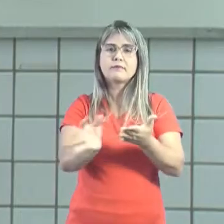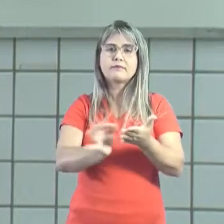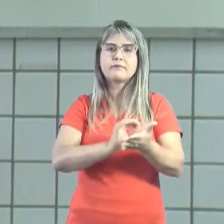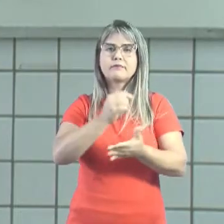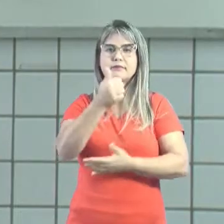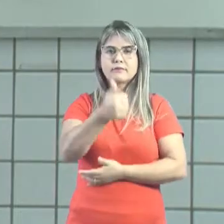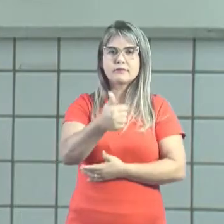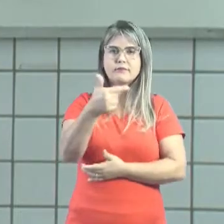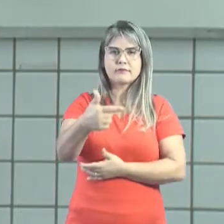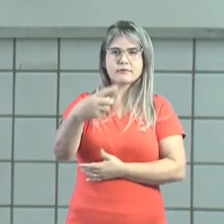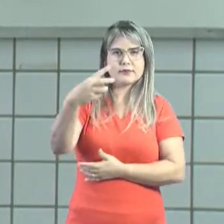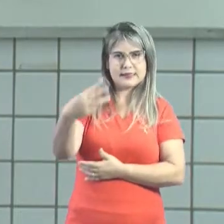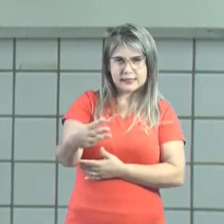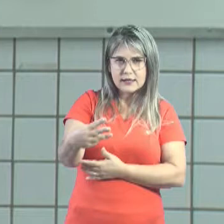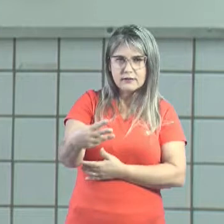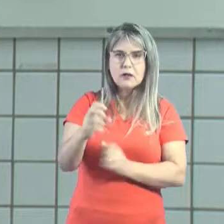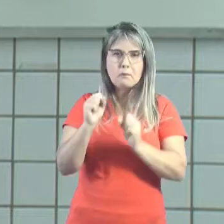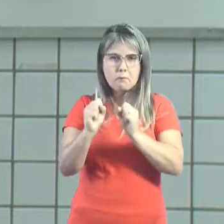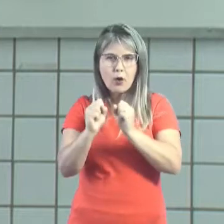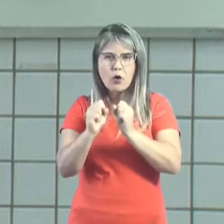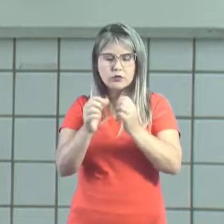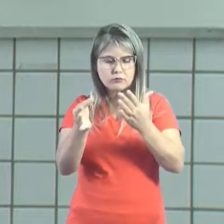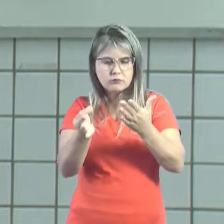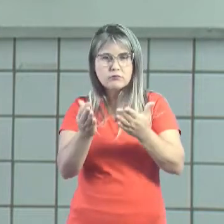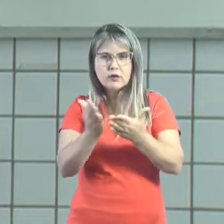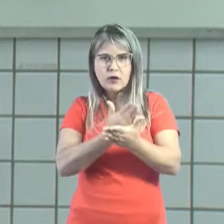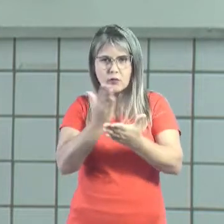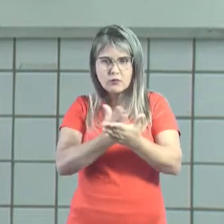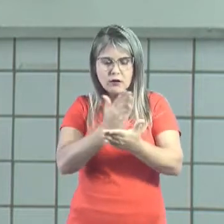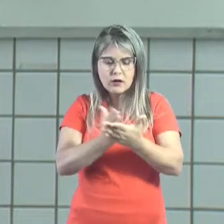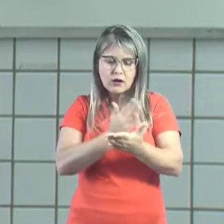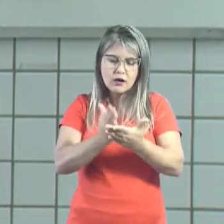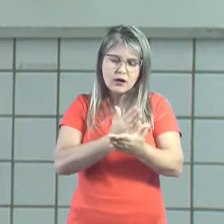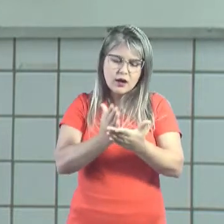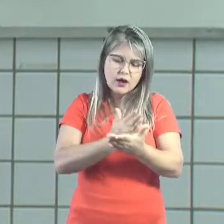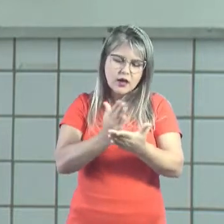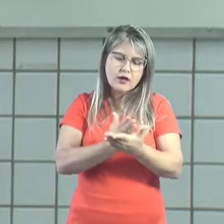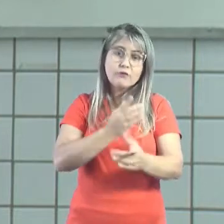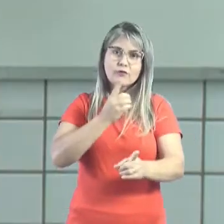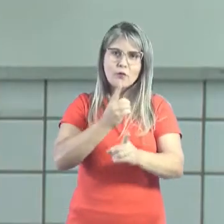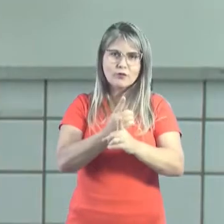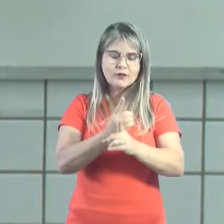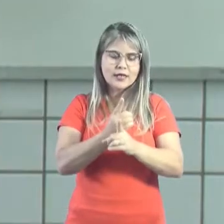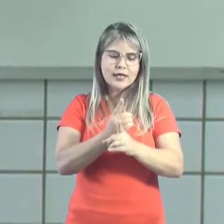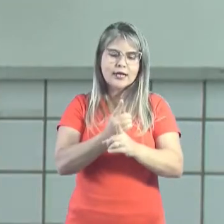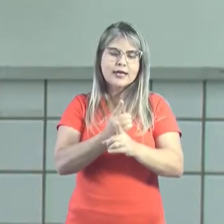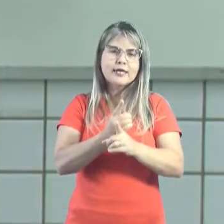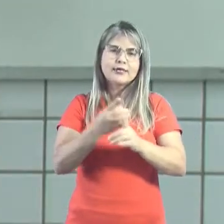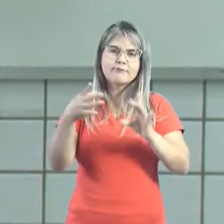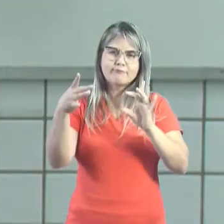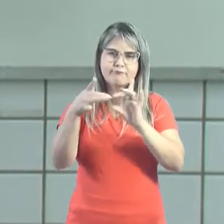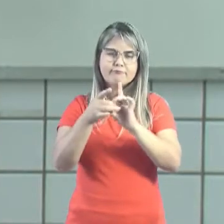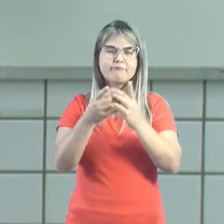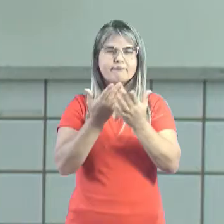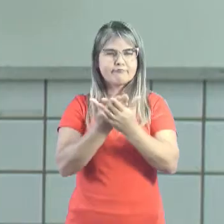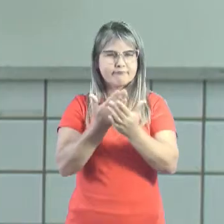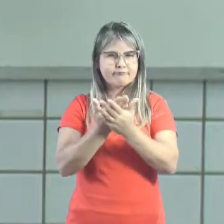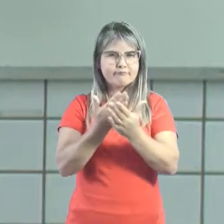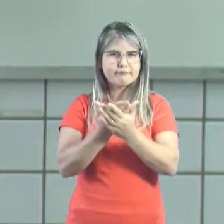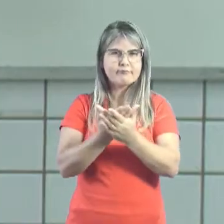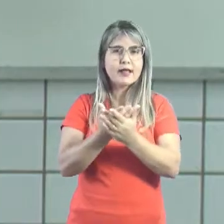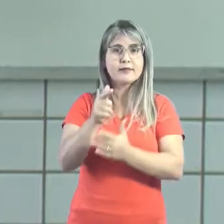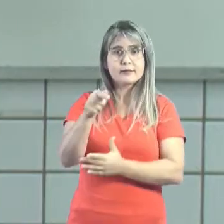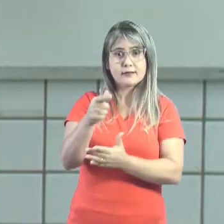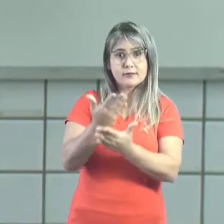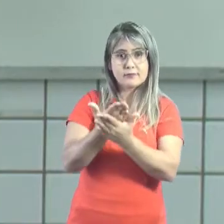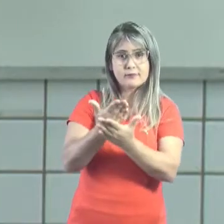pulinho nessa página para que nós possamos dar continuidade a esse assunto. Na sétima aula, nós começamos a